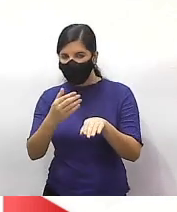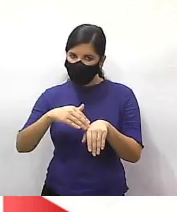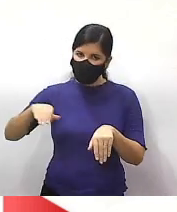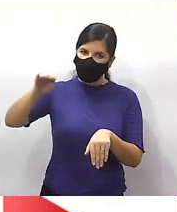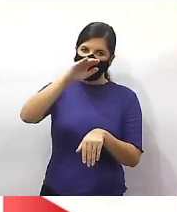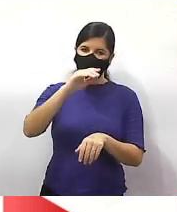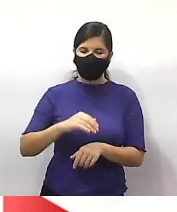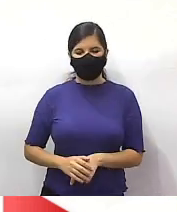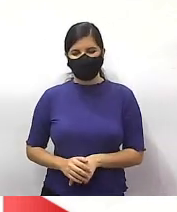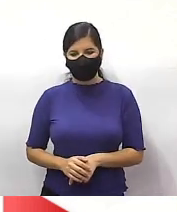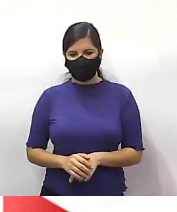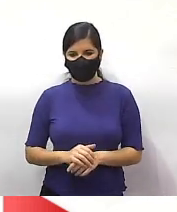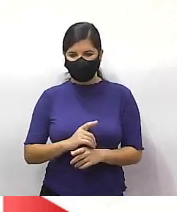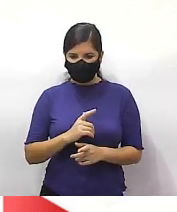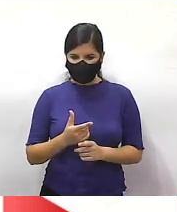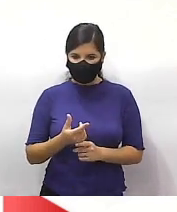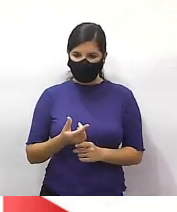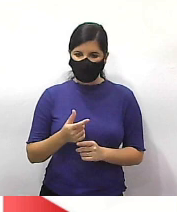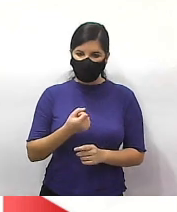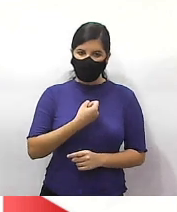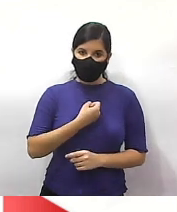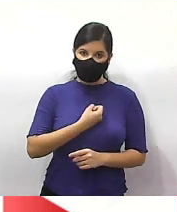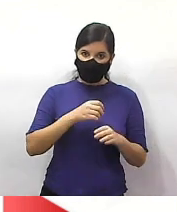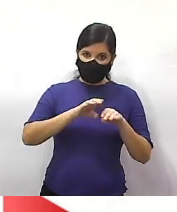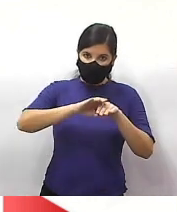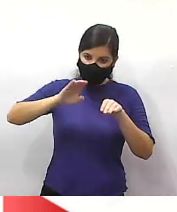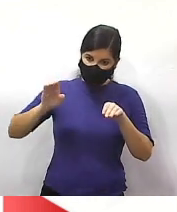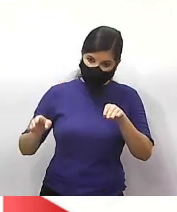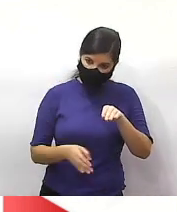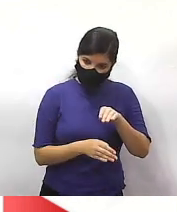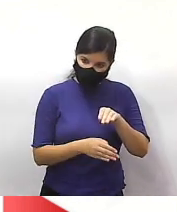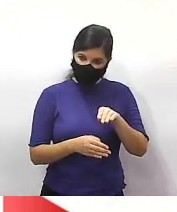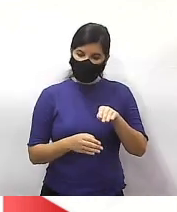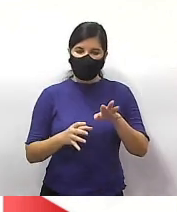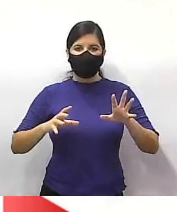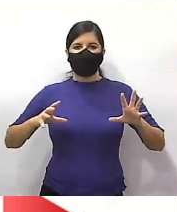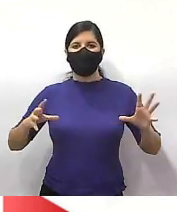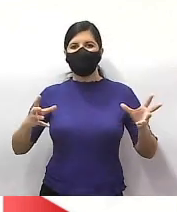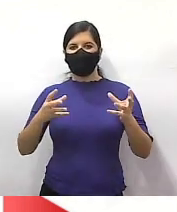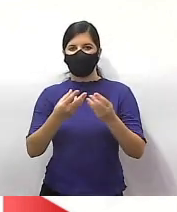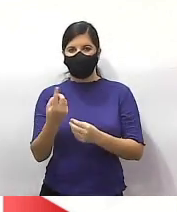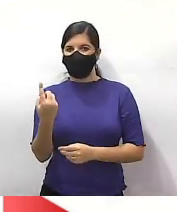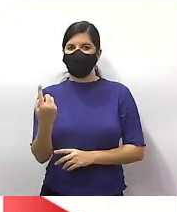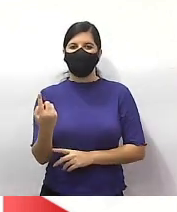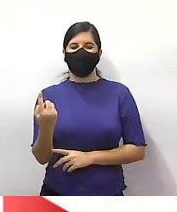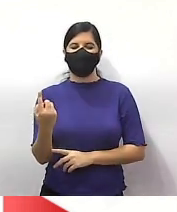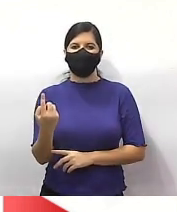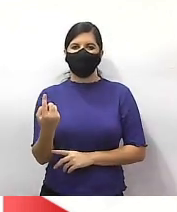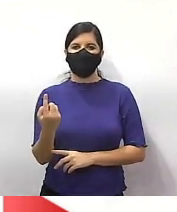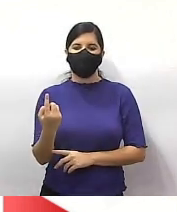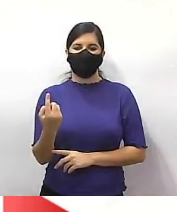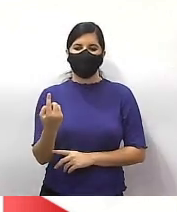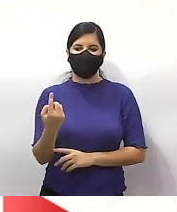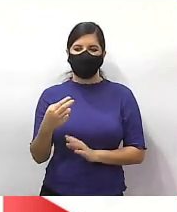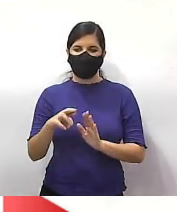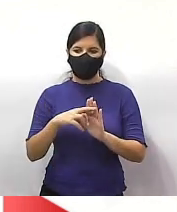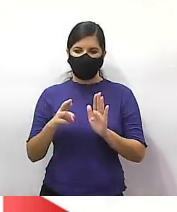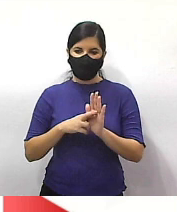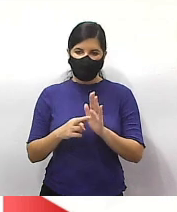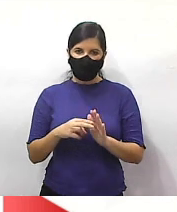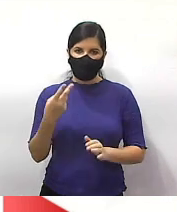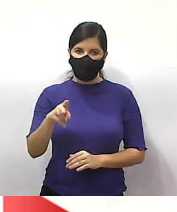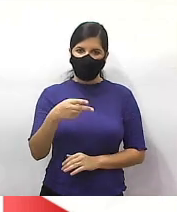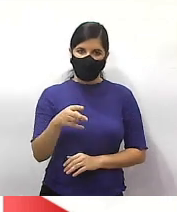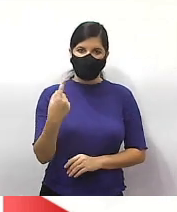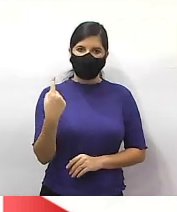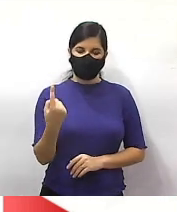ordem, tá? Sendo o menor número possível, o resto só pode ser 1. Não esquece dessa regrinha,